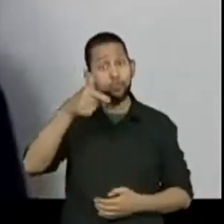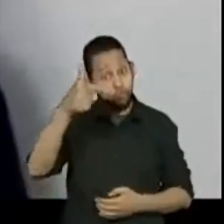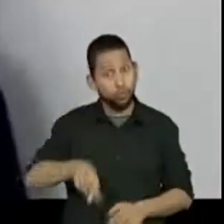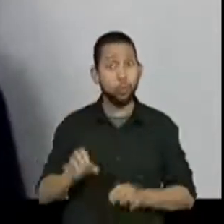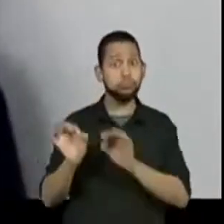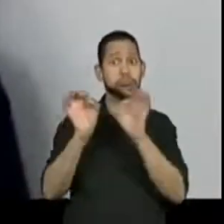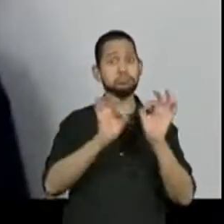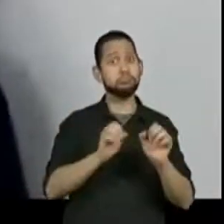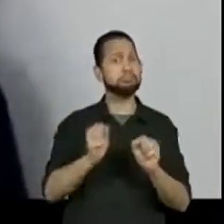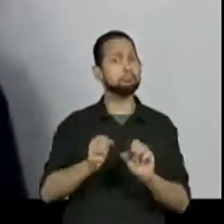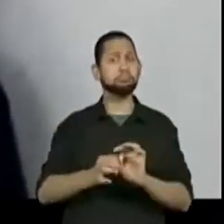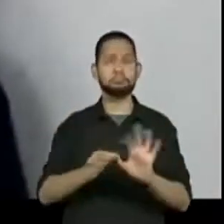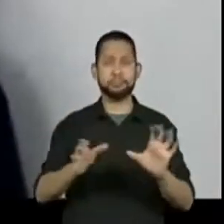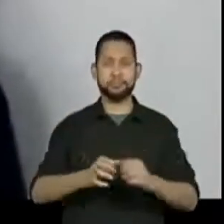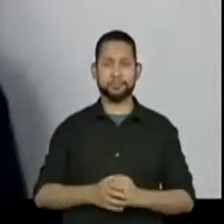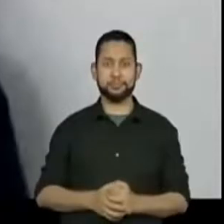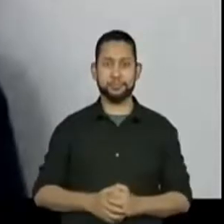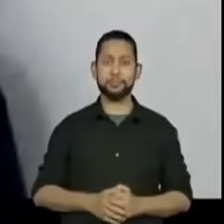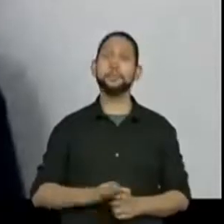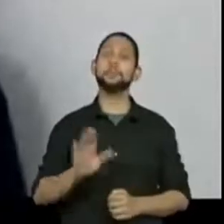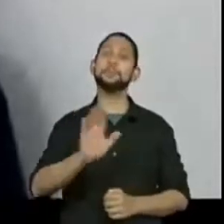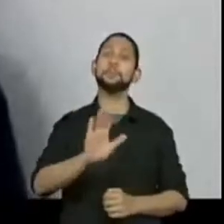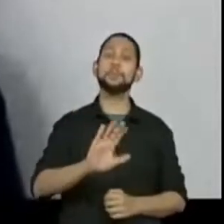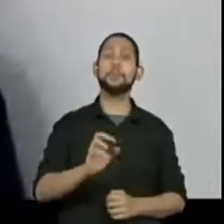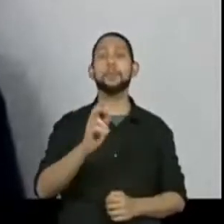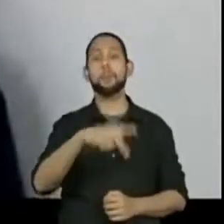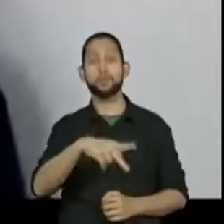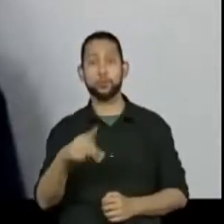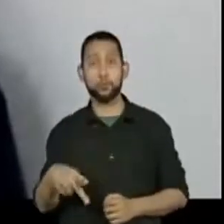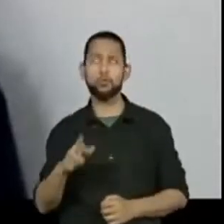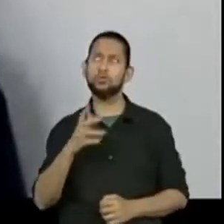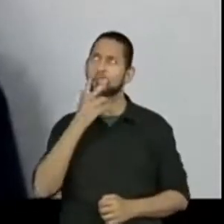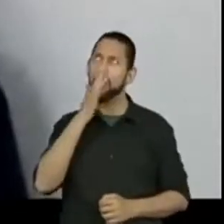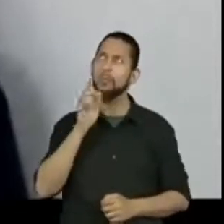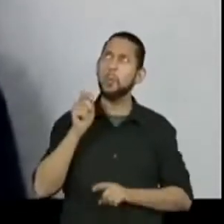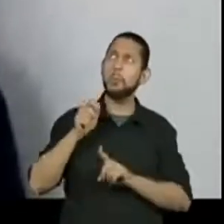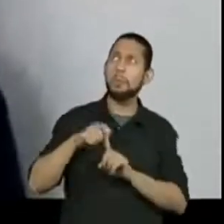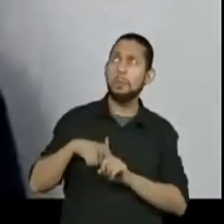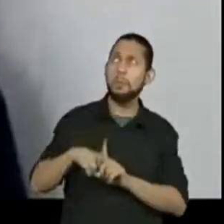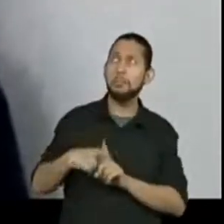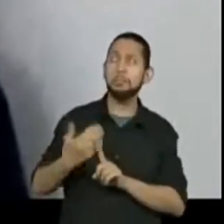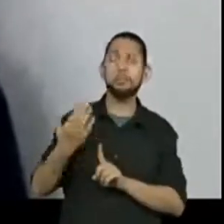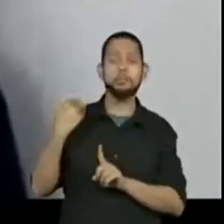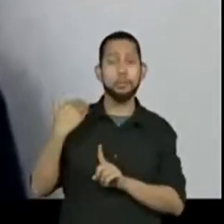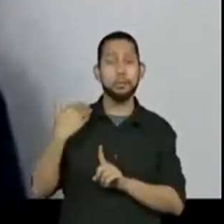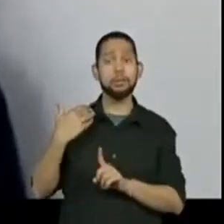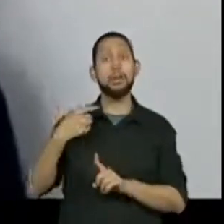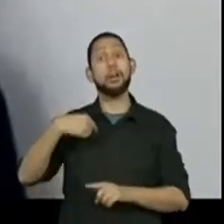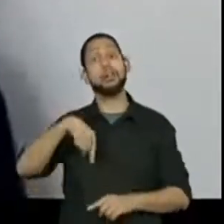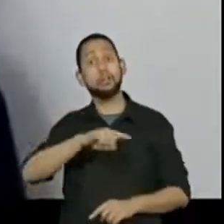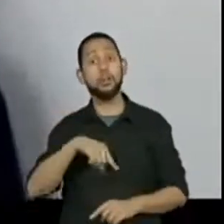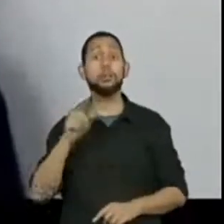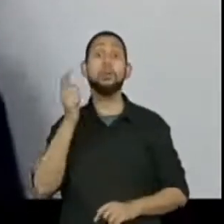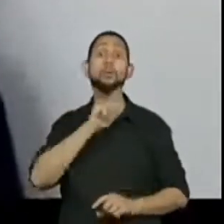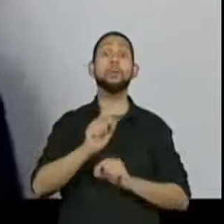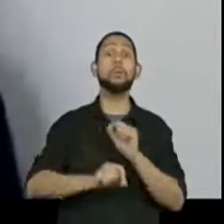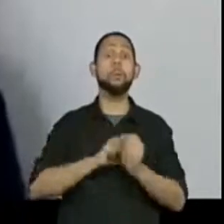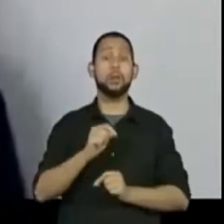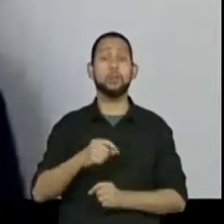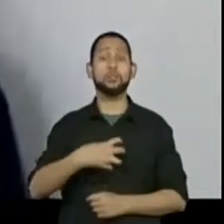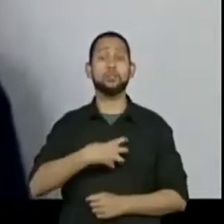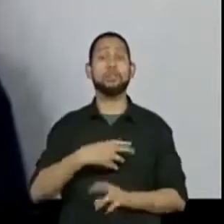Professoras e professores, há 3 semanas, eu acho que já faz até um mês, que a comunicação nossa aqui está um